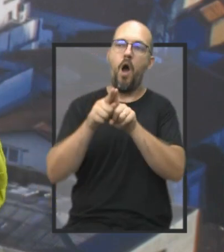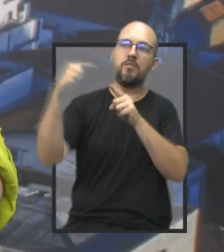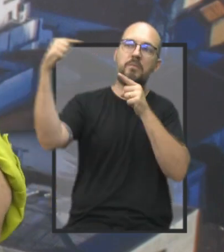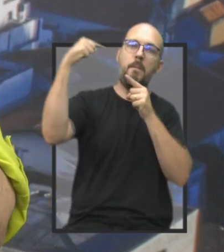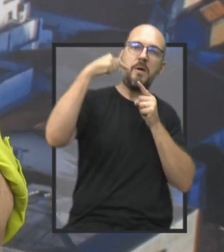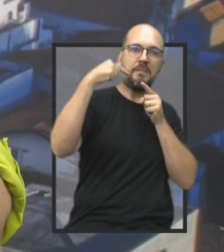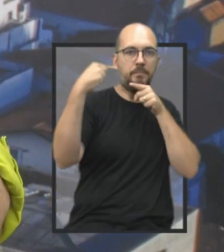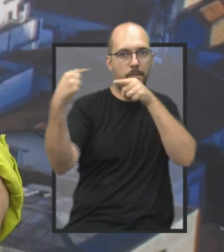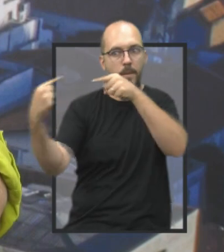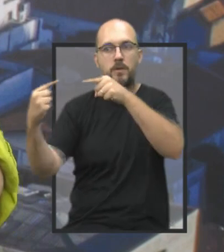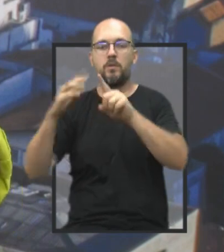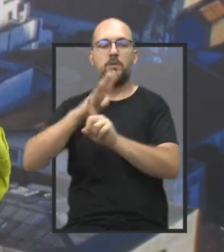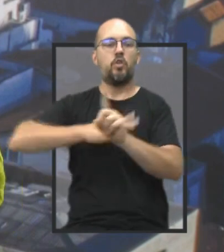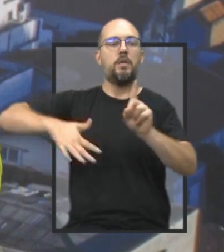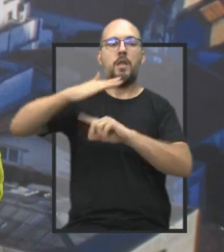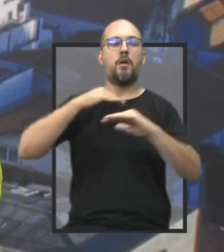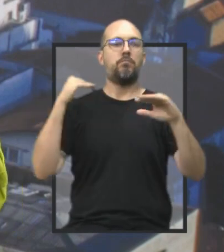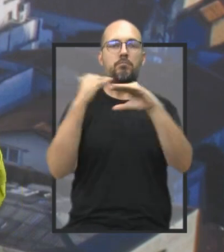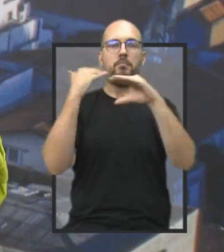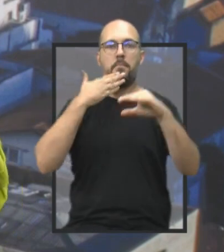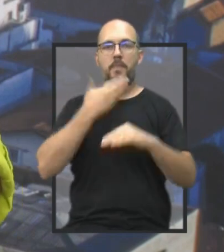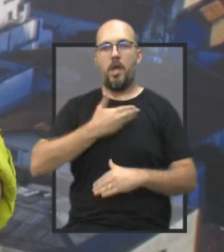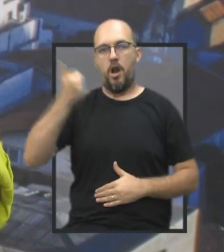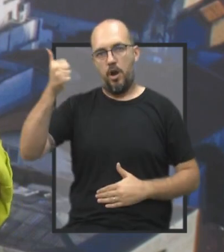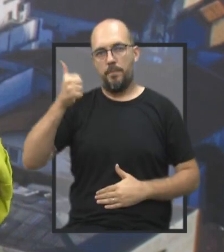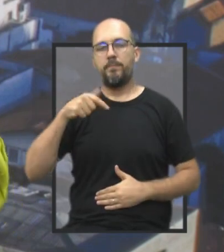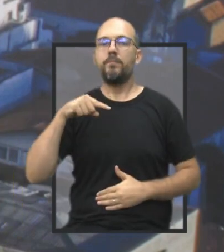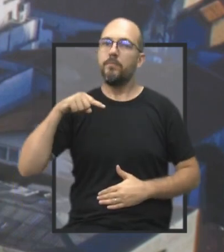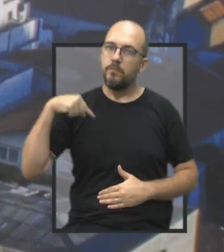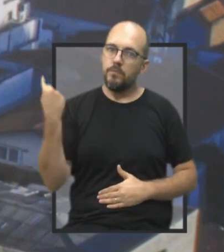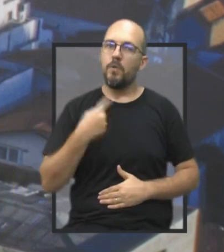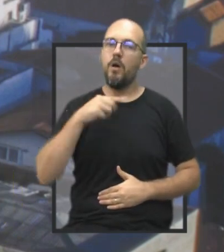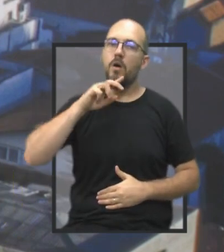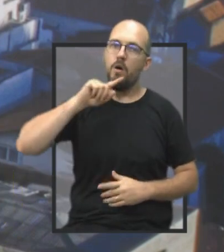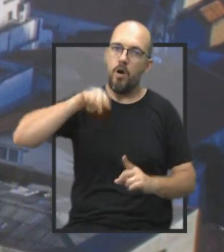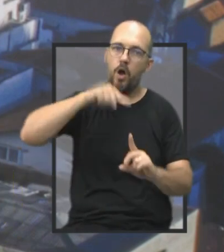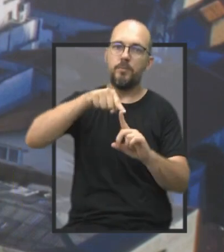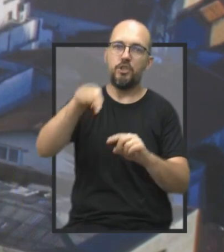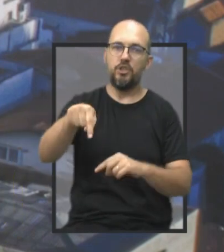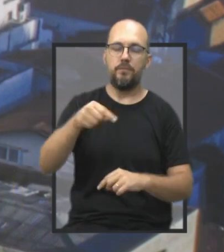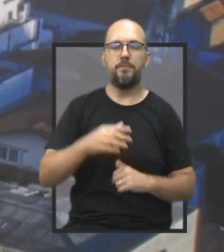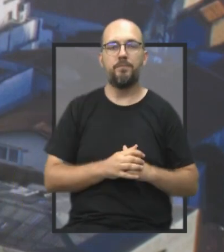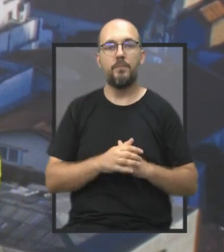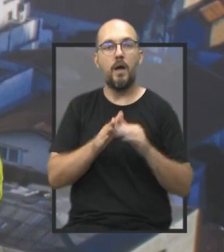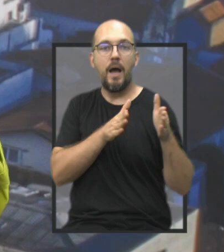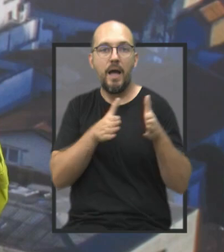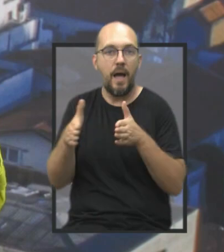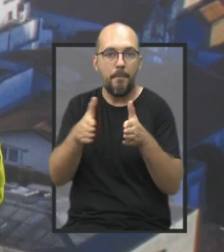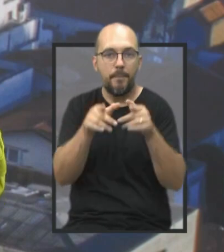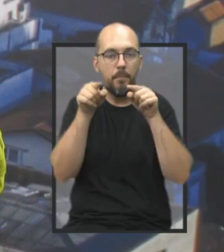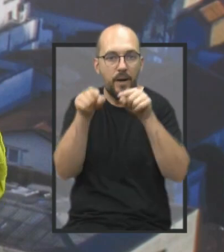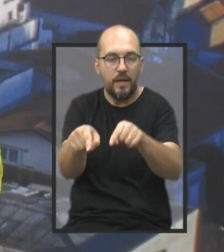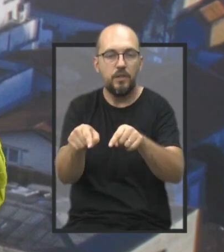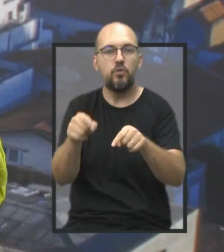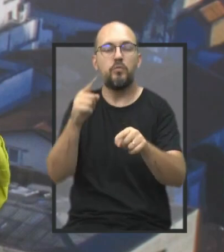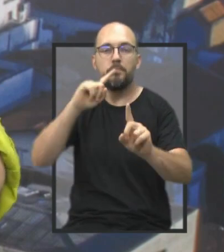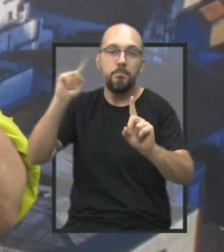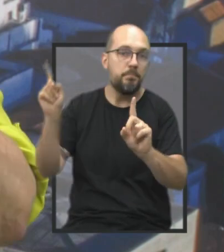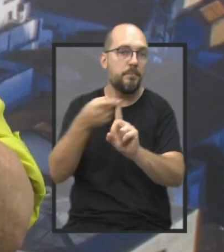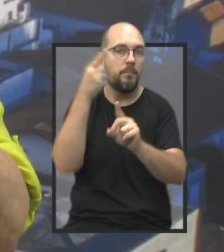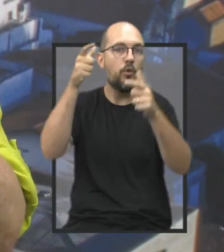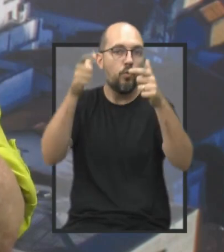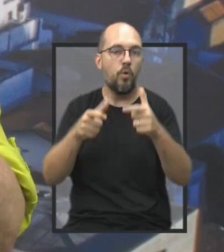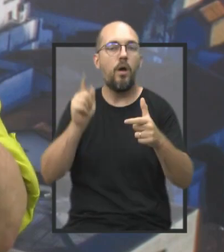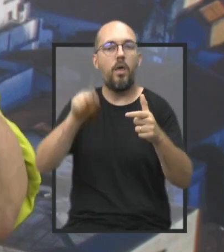uma sociedade melhor. Então, esta é a nossa razão de ser. E o caminho para isso, o instrumento para isso, em primeiro lugar,